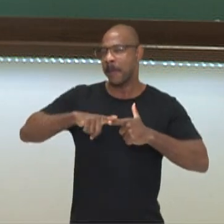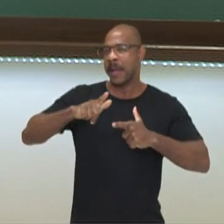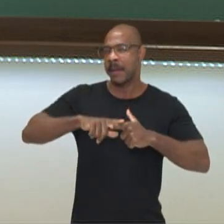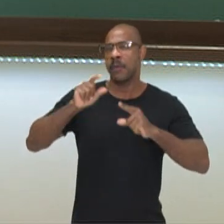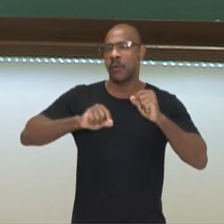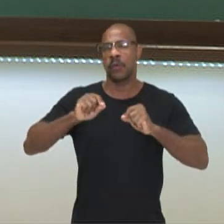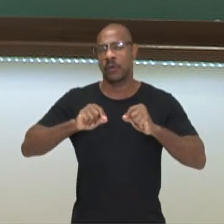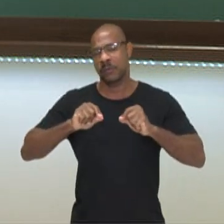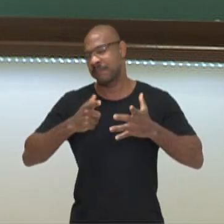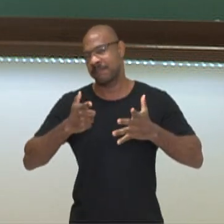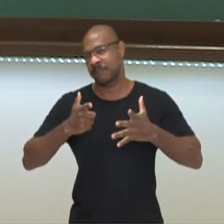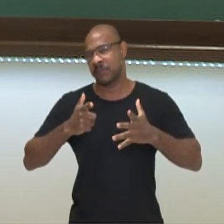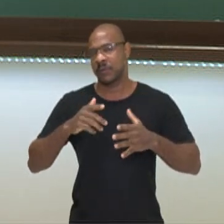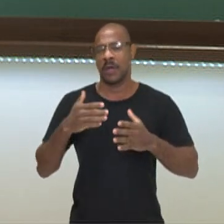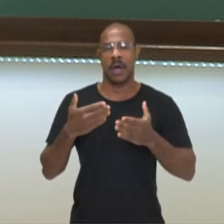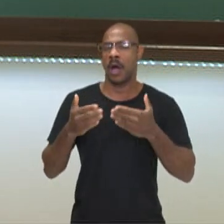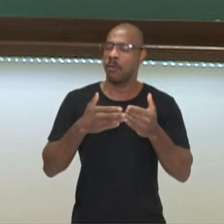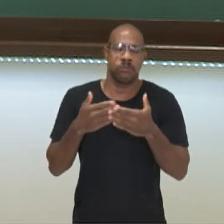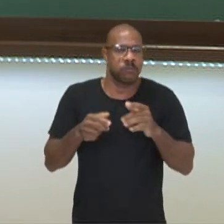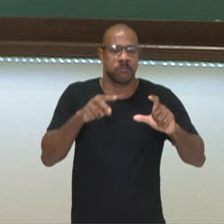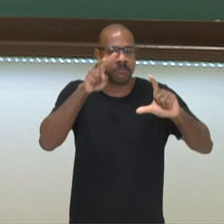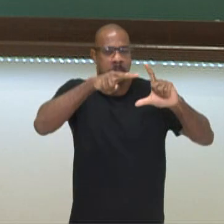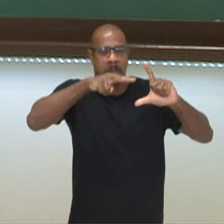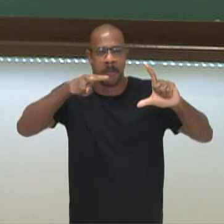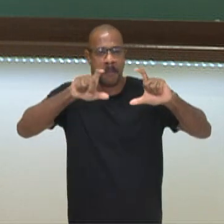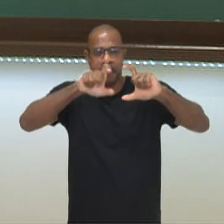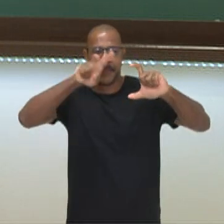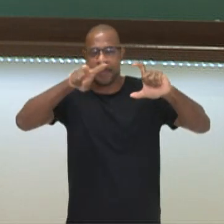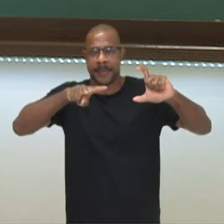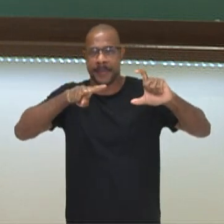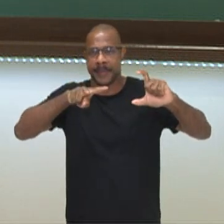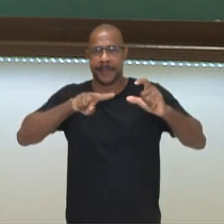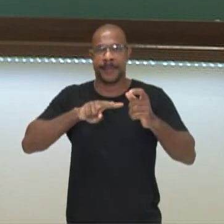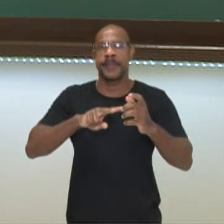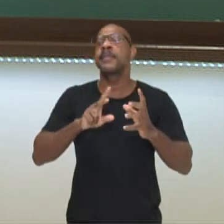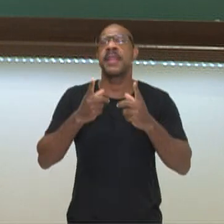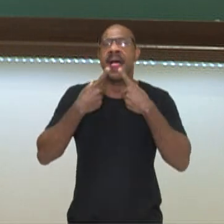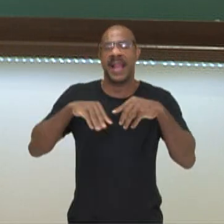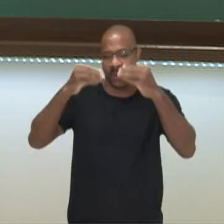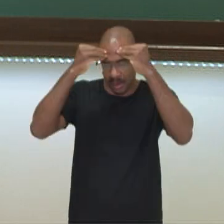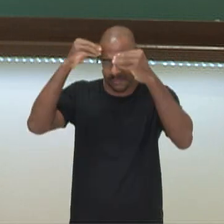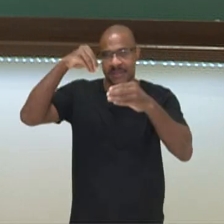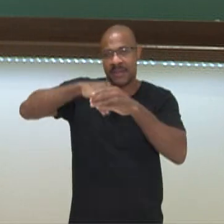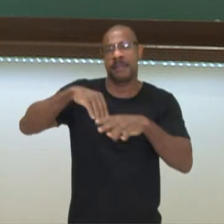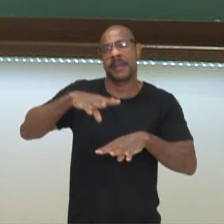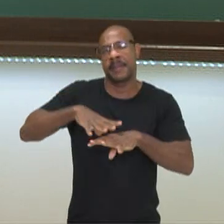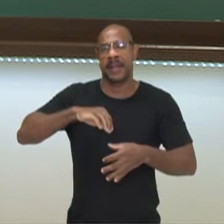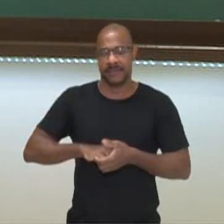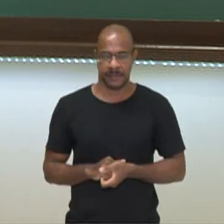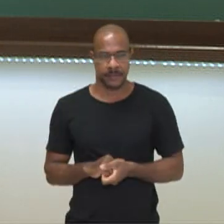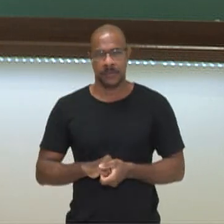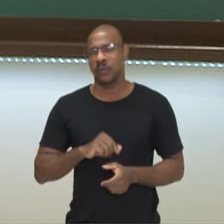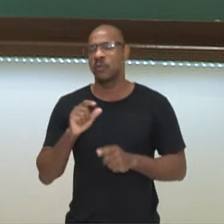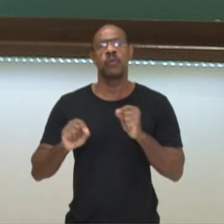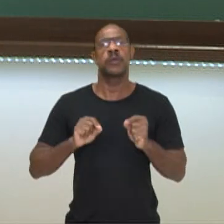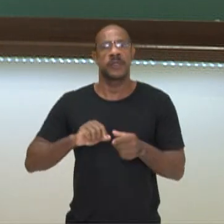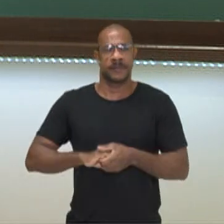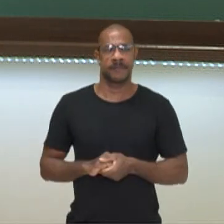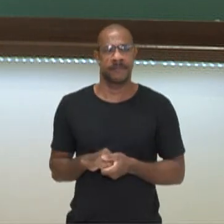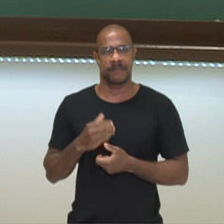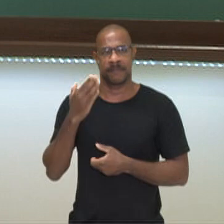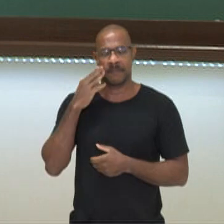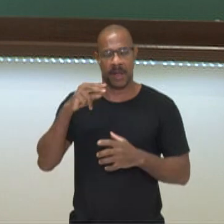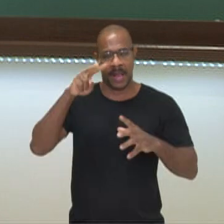ou de algum enunciado em linguagem matemática. Mas o que é isso, professora? Bom, então eu vou ler ali o